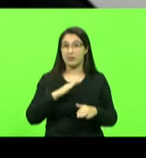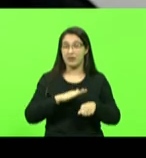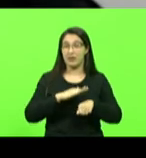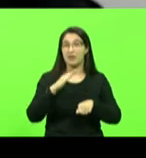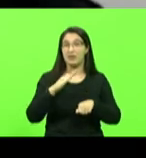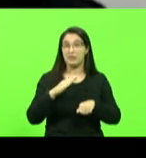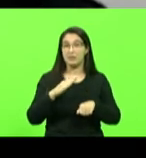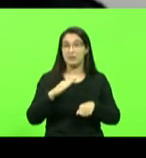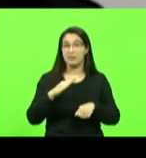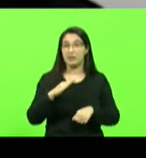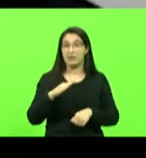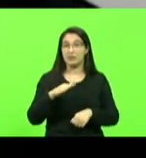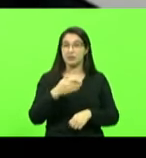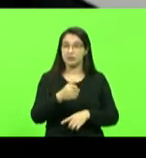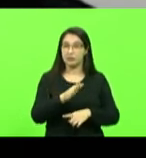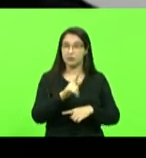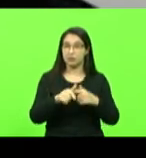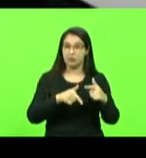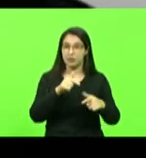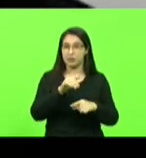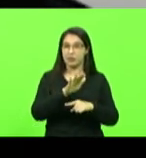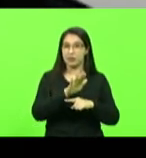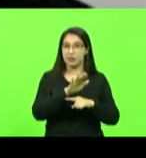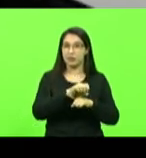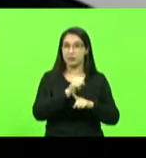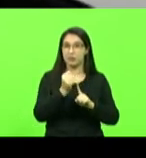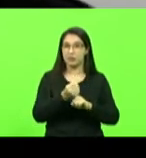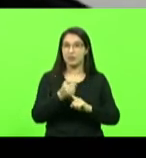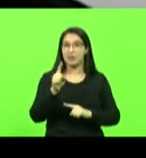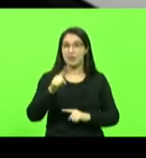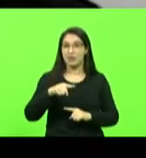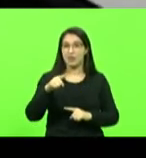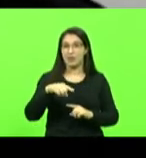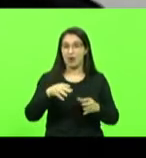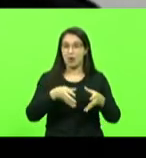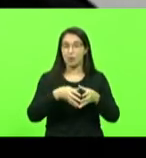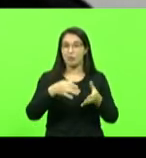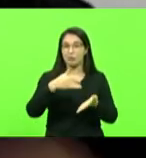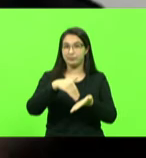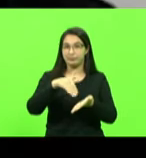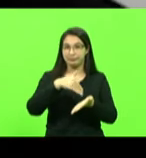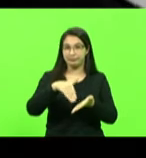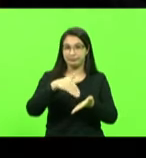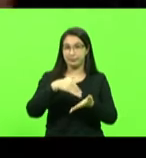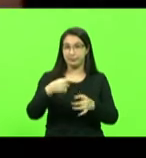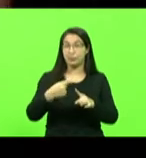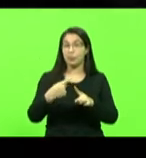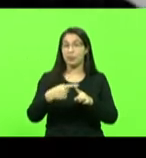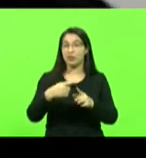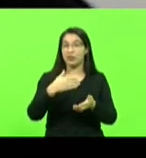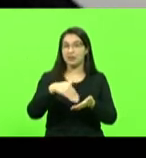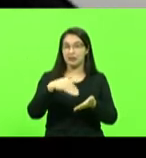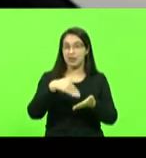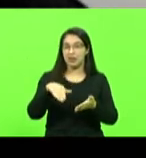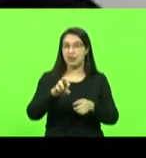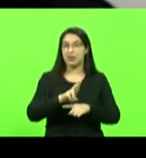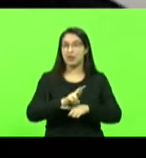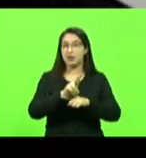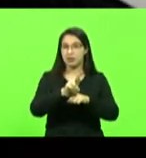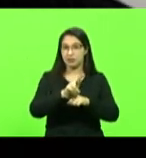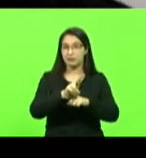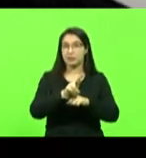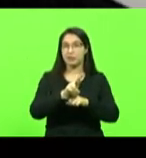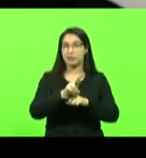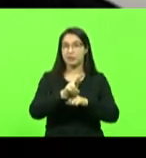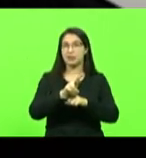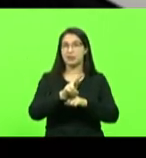em assistência social, se chama secretaria. Sendo que essa secretaria representa assistência social,